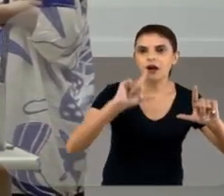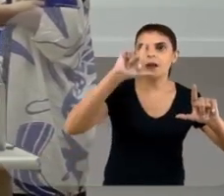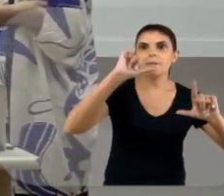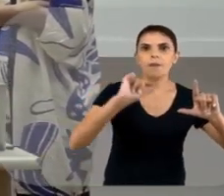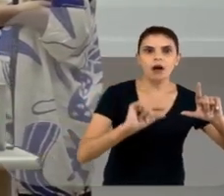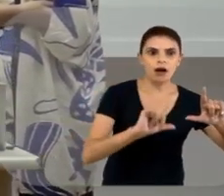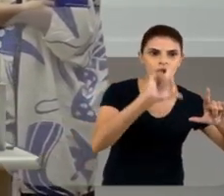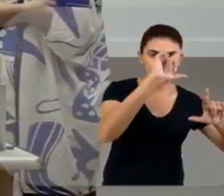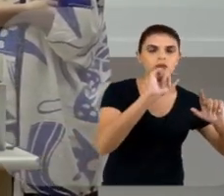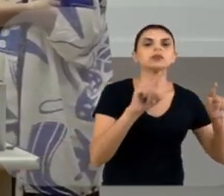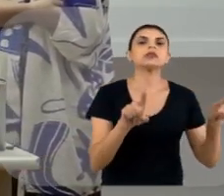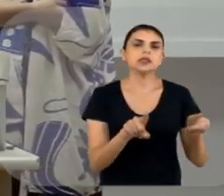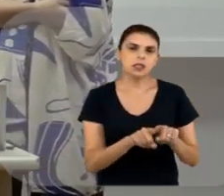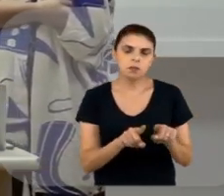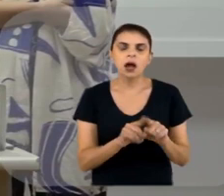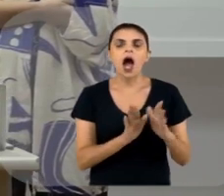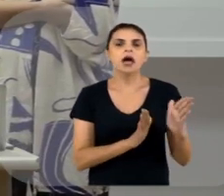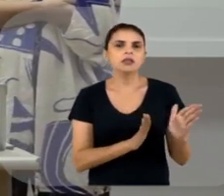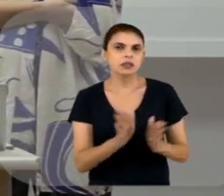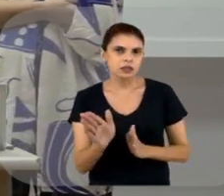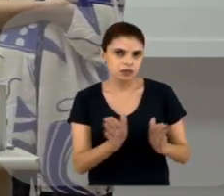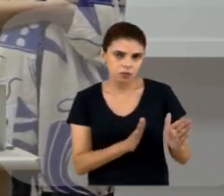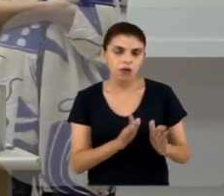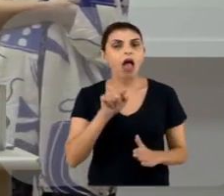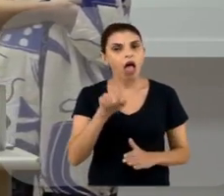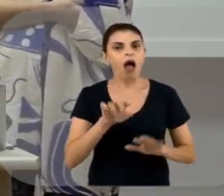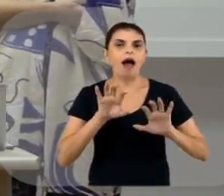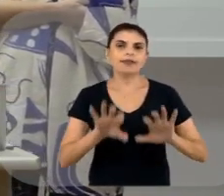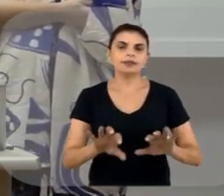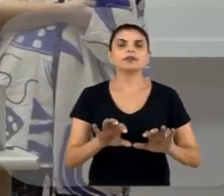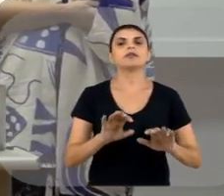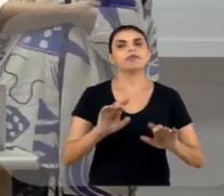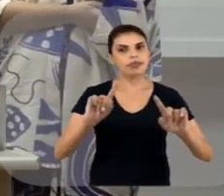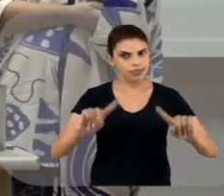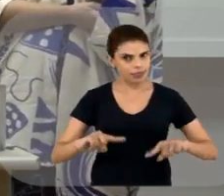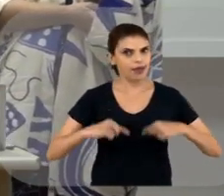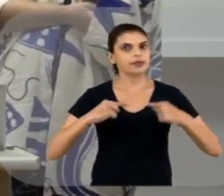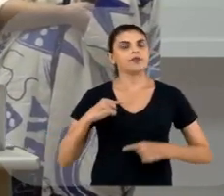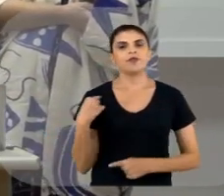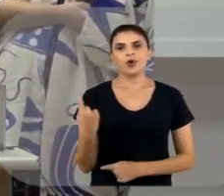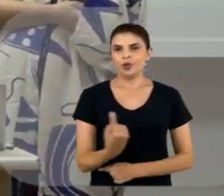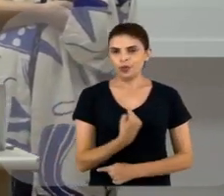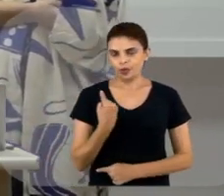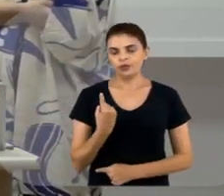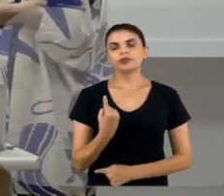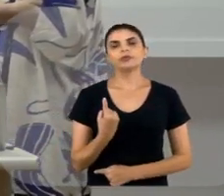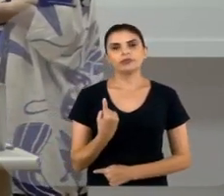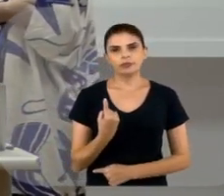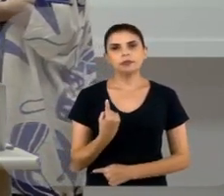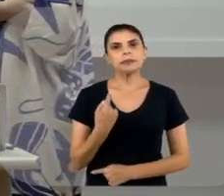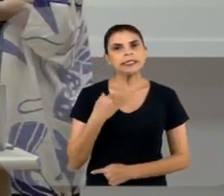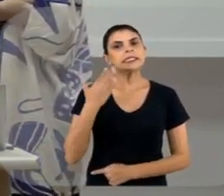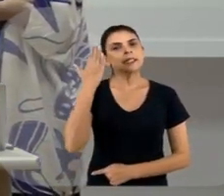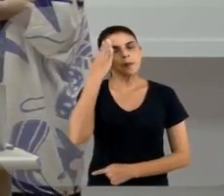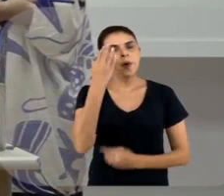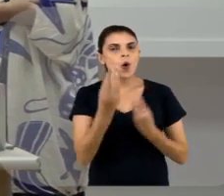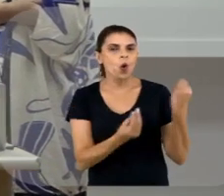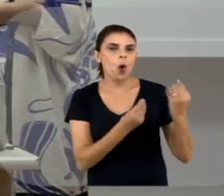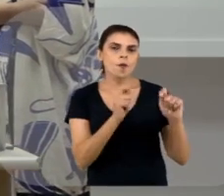muito importante. E a acessibilidade é um desafio, né, para a gente.